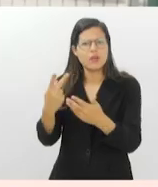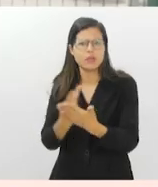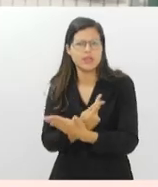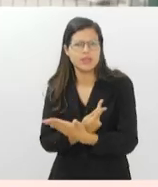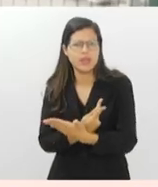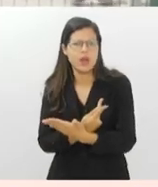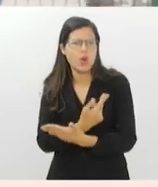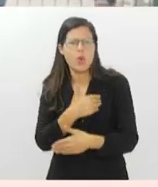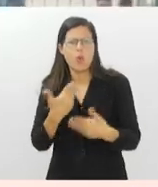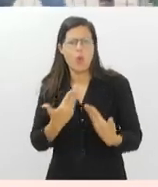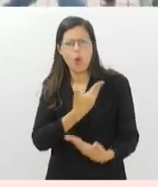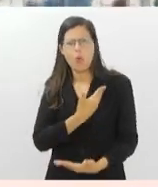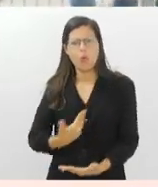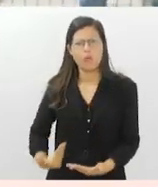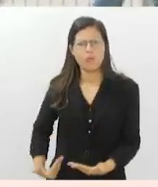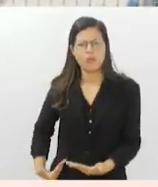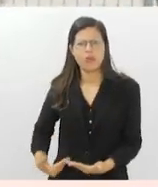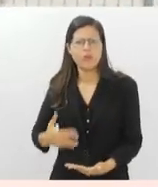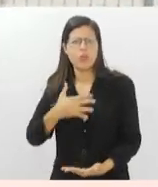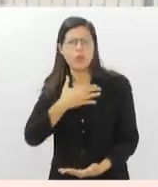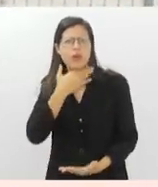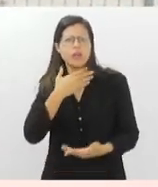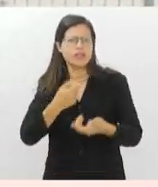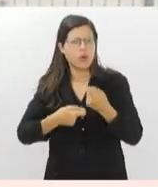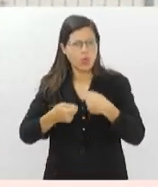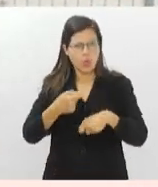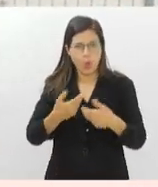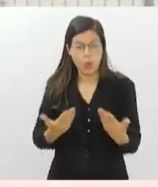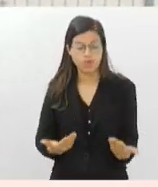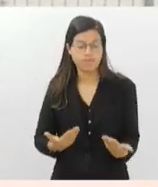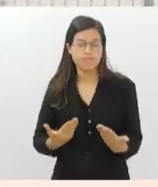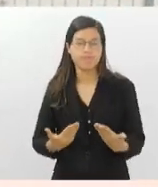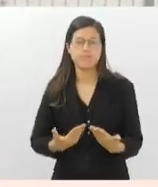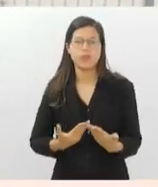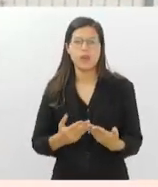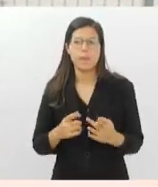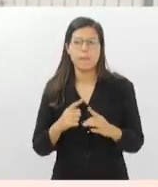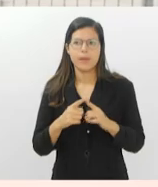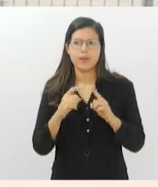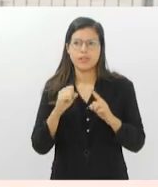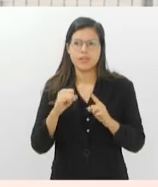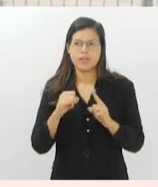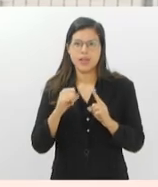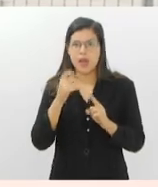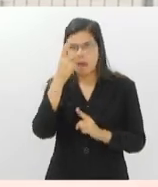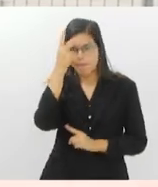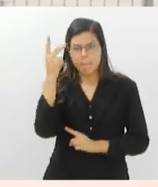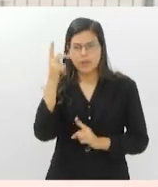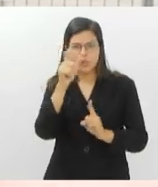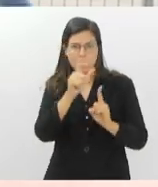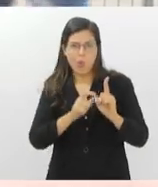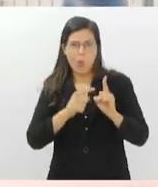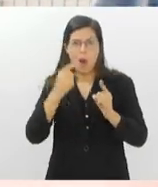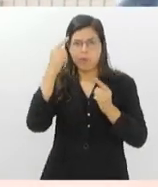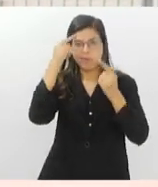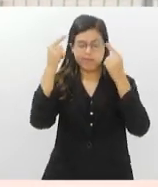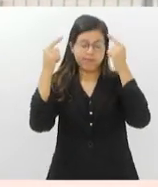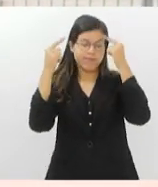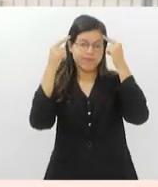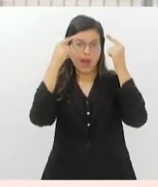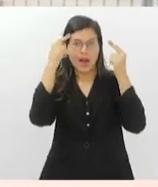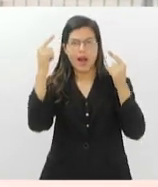governo, que crise econômica. Agora, quando você deixa a pessoa fantasiar, né,